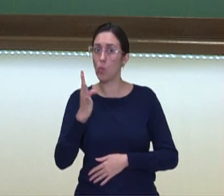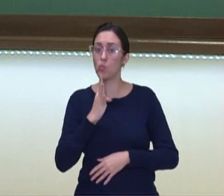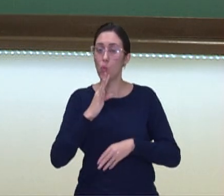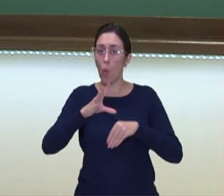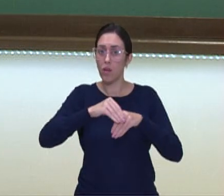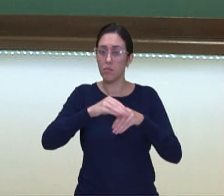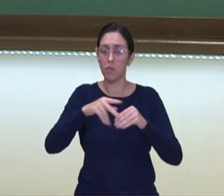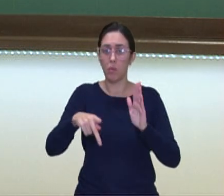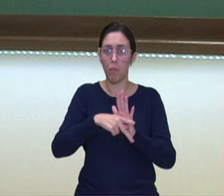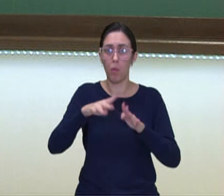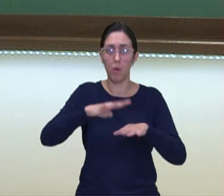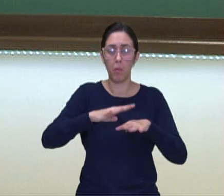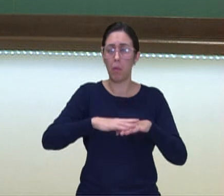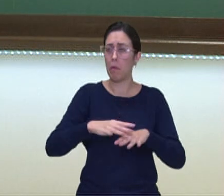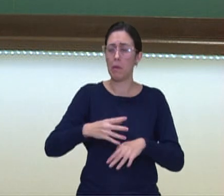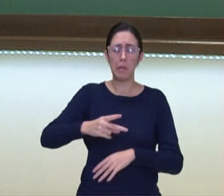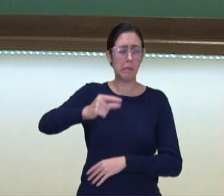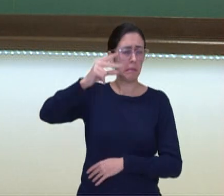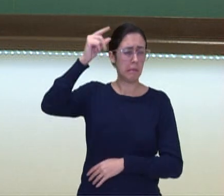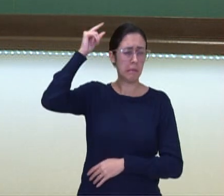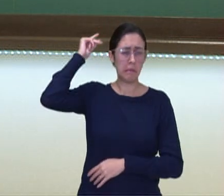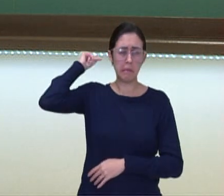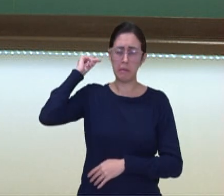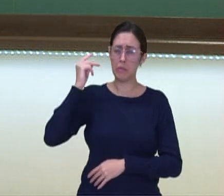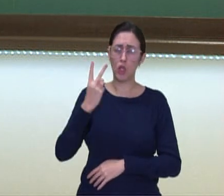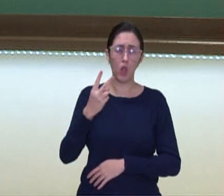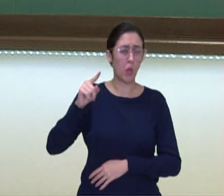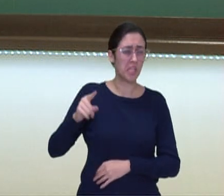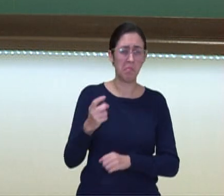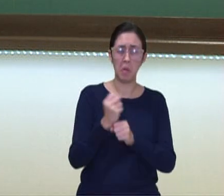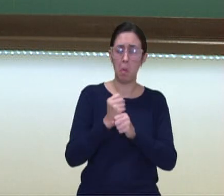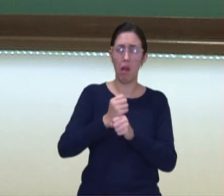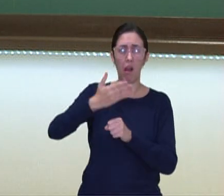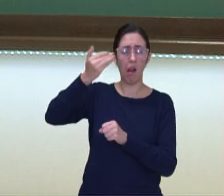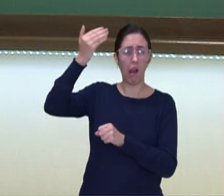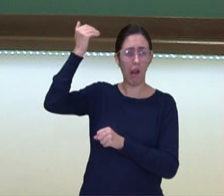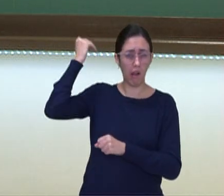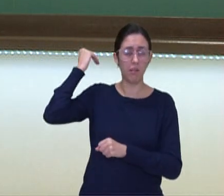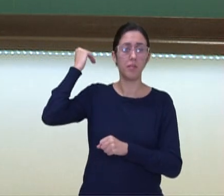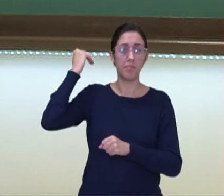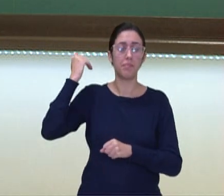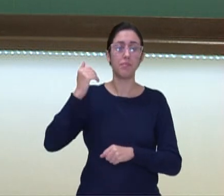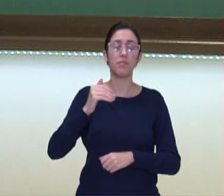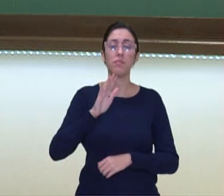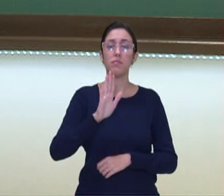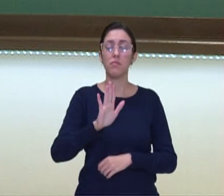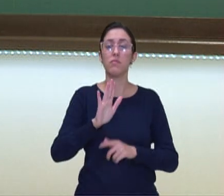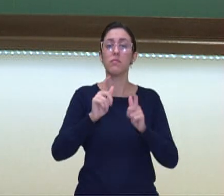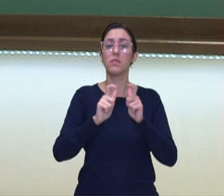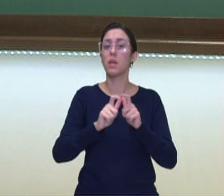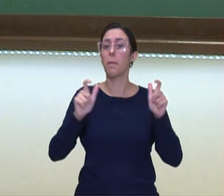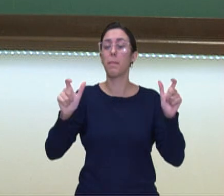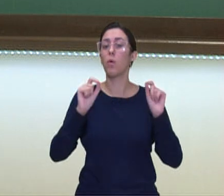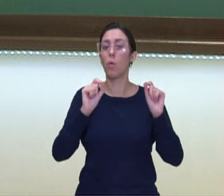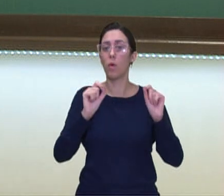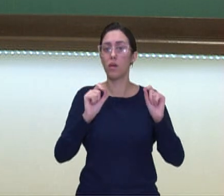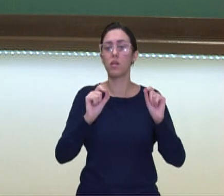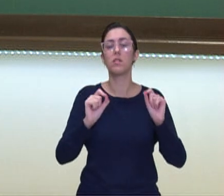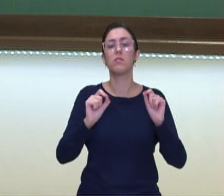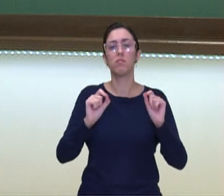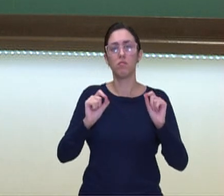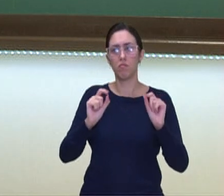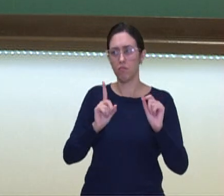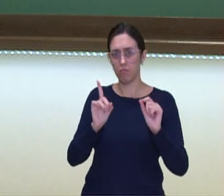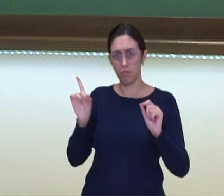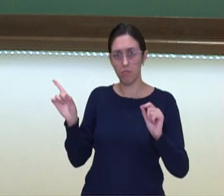de 1000 anos, mais de 2000 anos. Né? Então, a maior parte desse tempo, esses conhecimentos matemáticos existiram sem